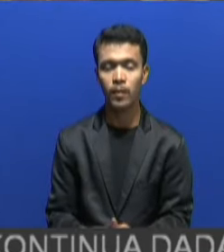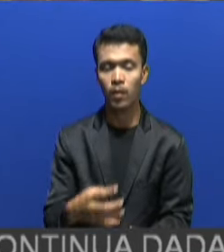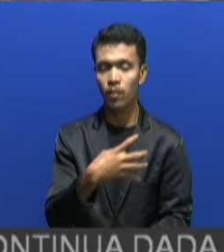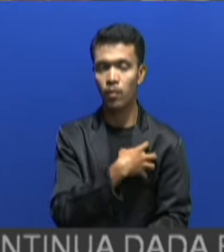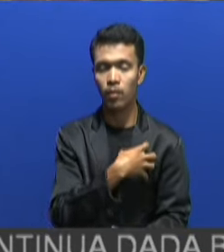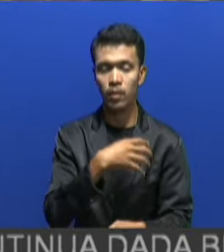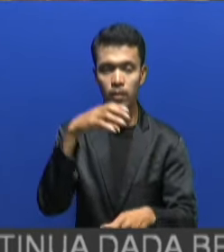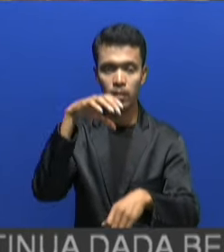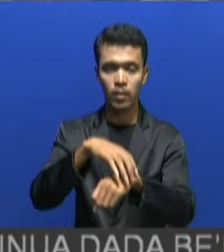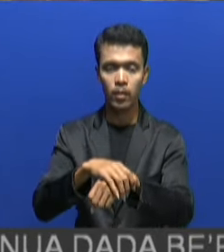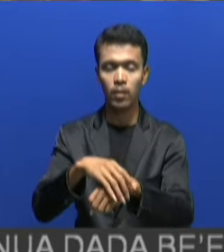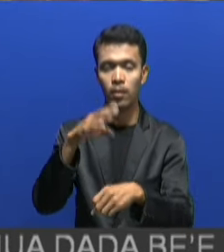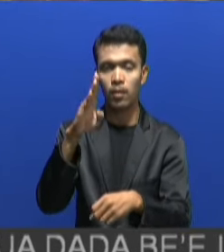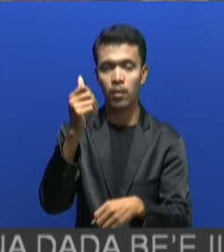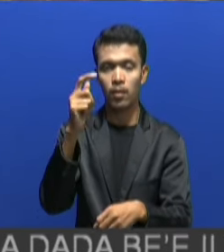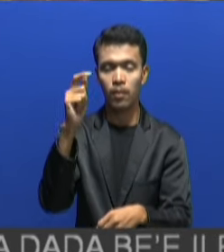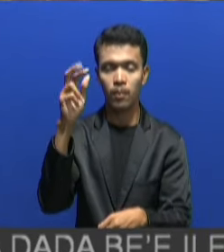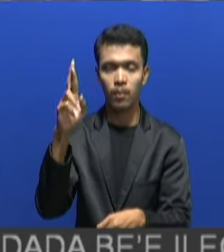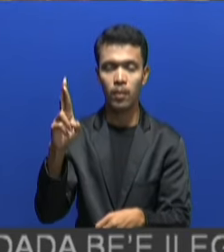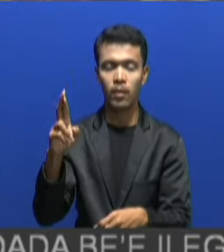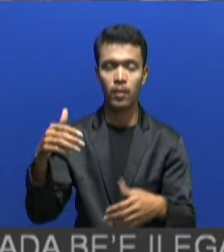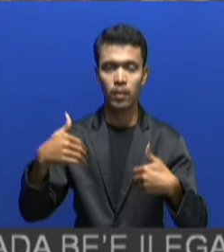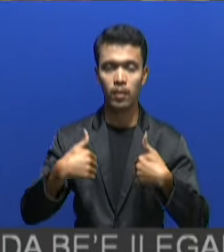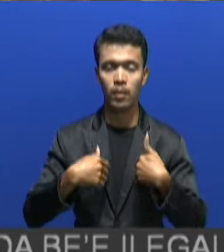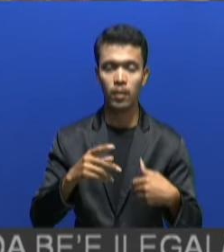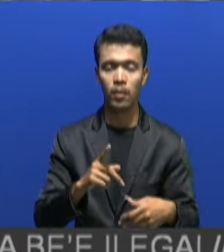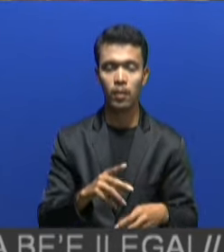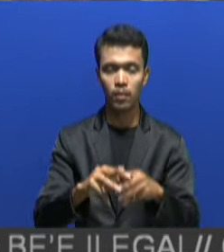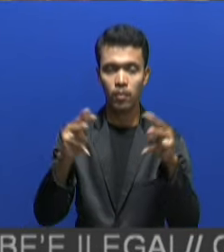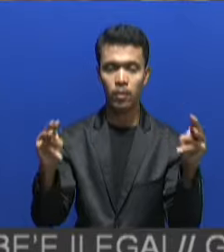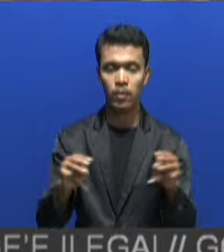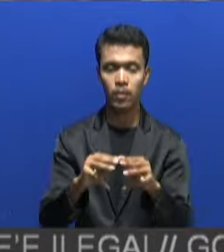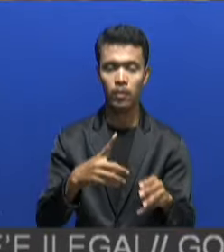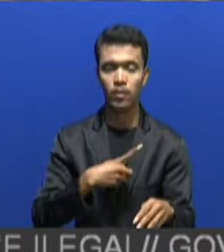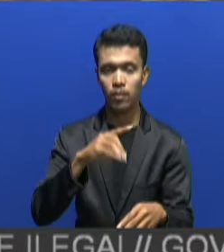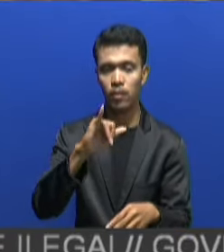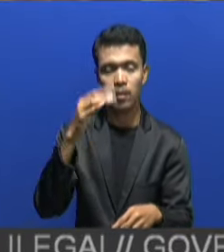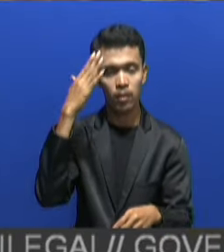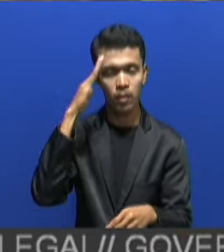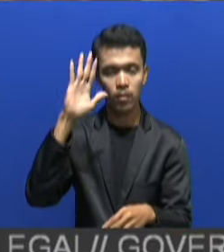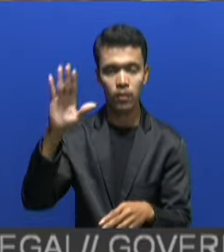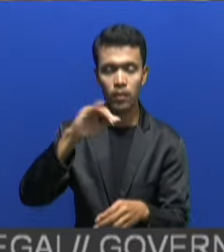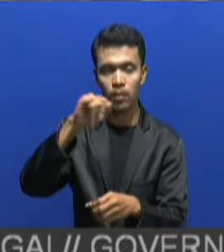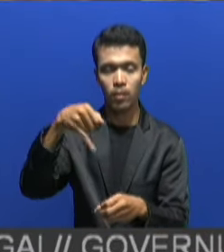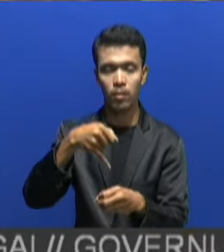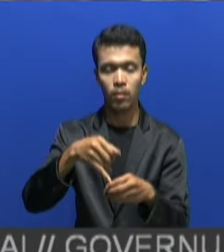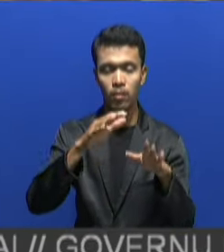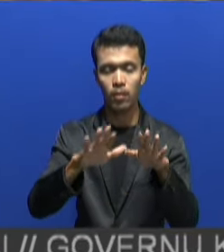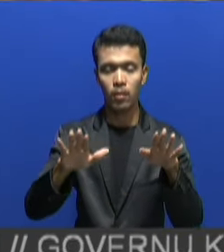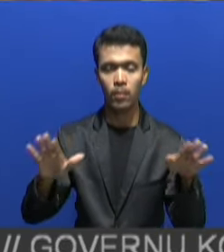Penitele identifica bar no karaoke Balum e a área Aimuting município dele desconfia envolve